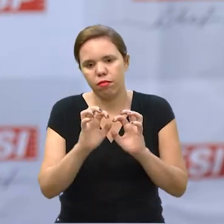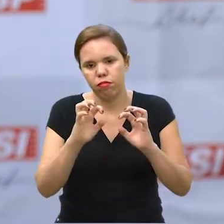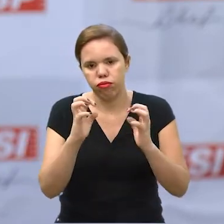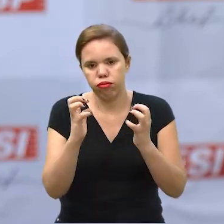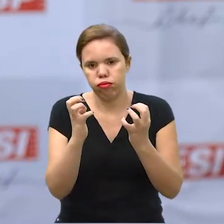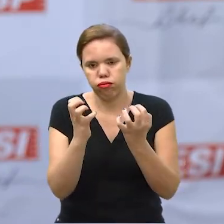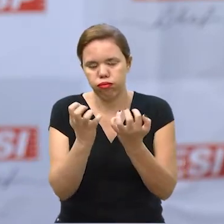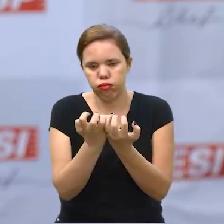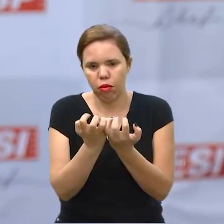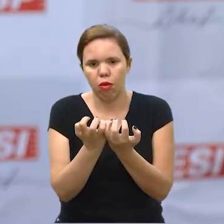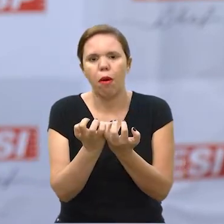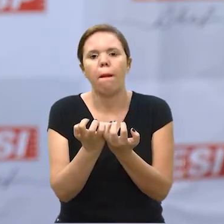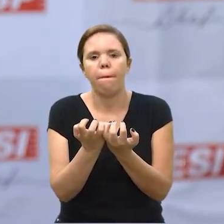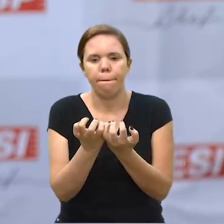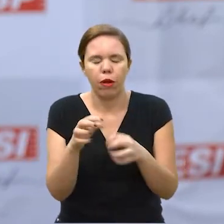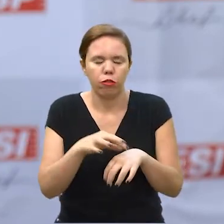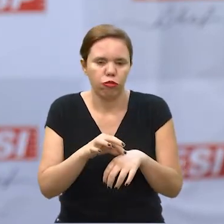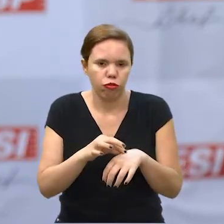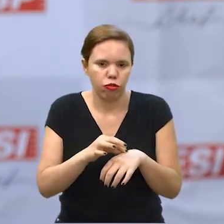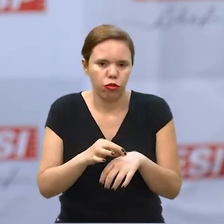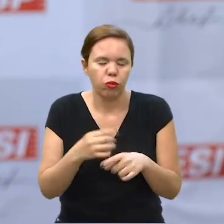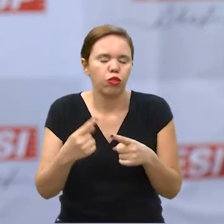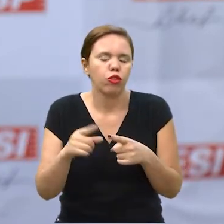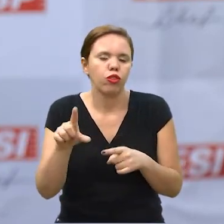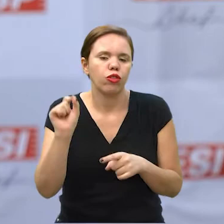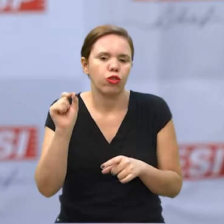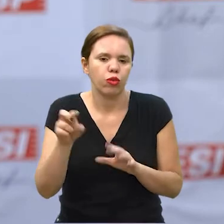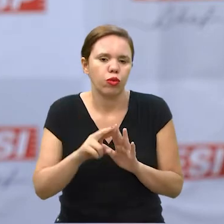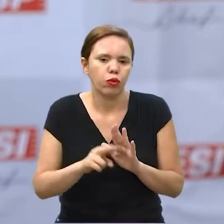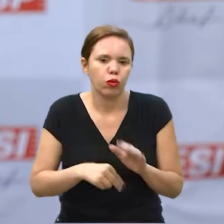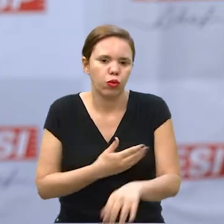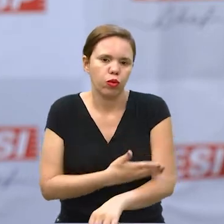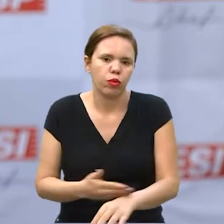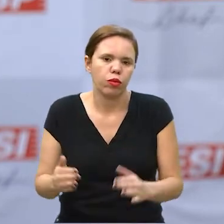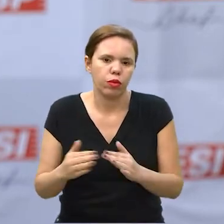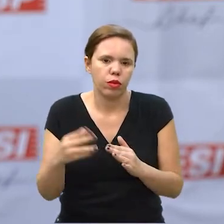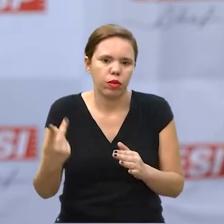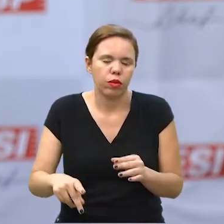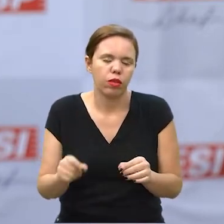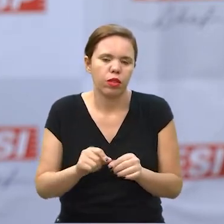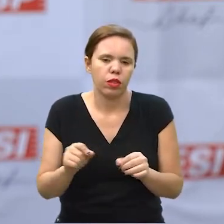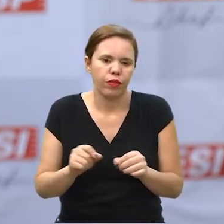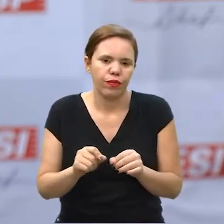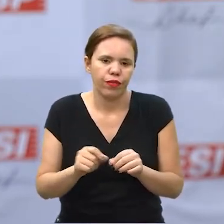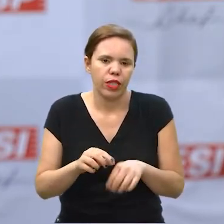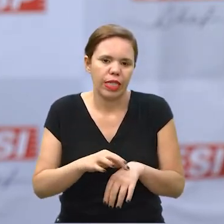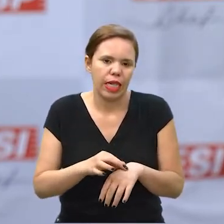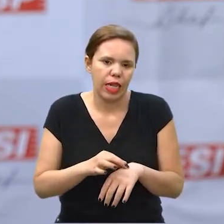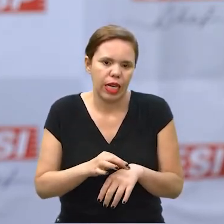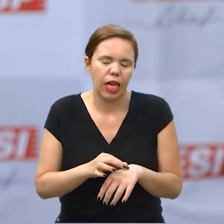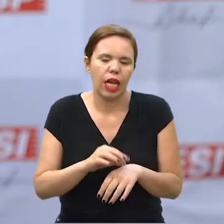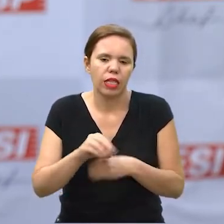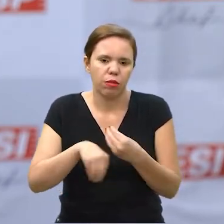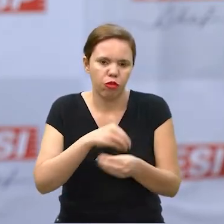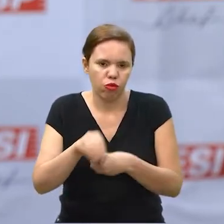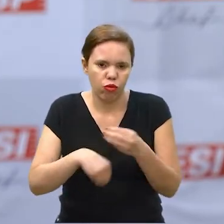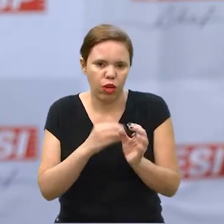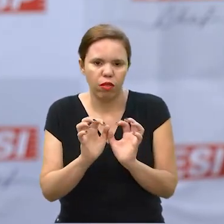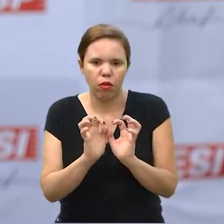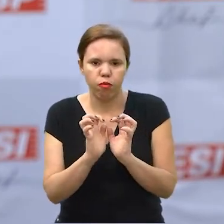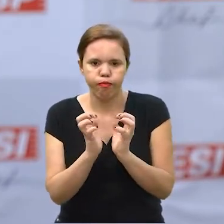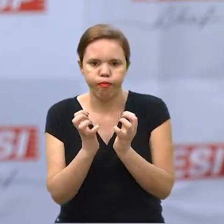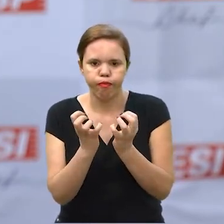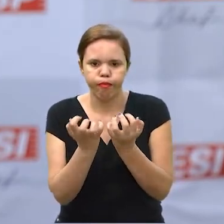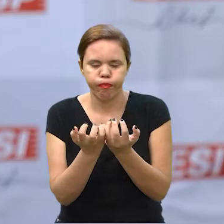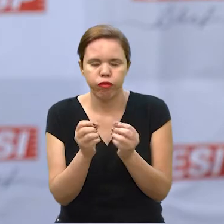porque é um costume em casa fazer a vaca atolada na abóbora.